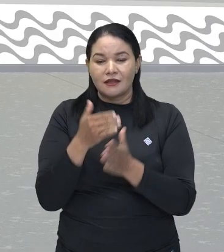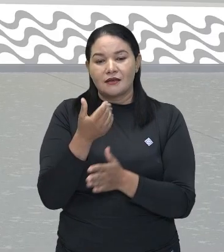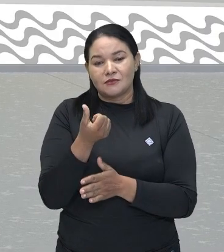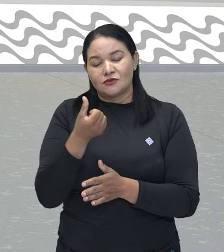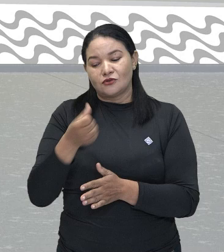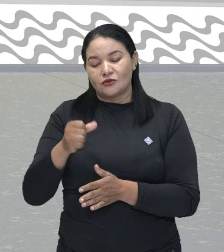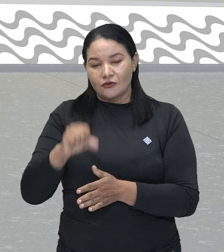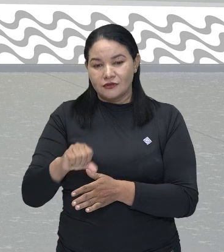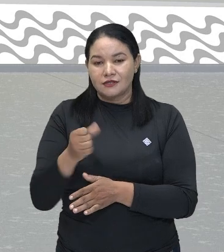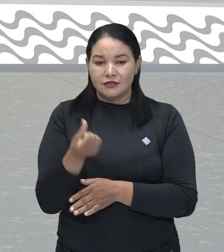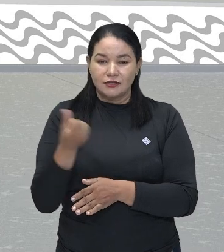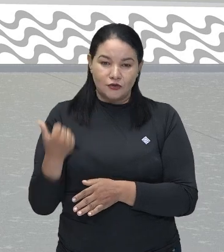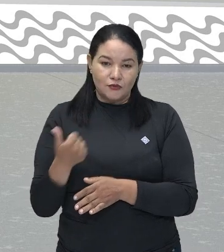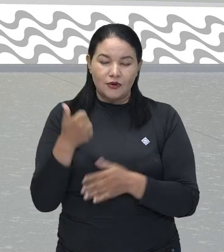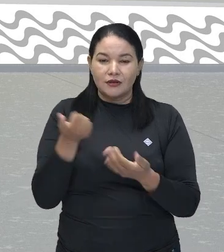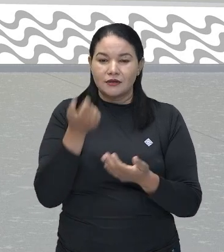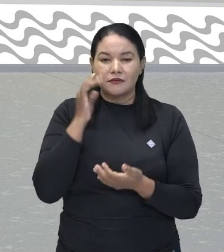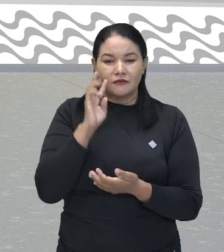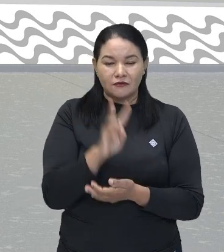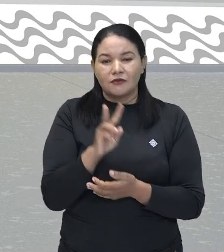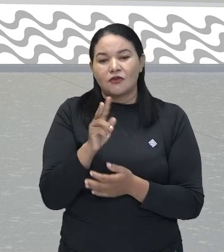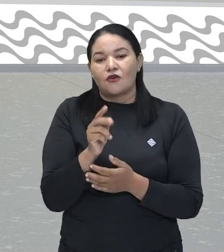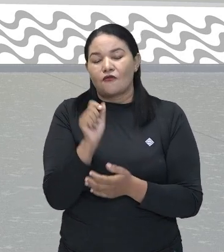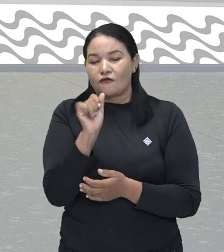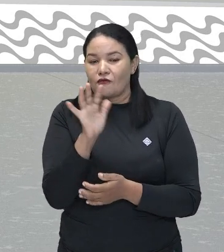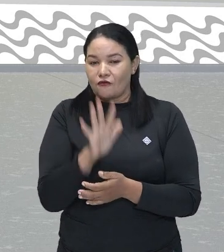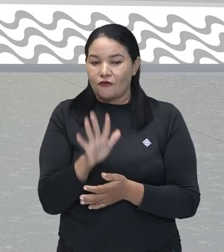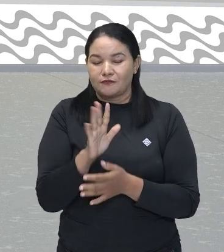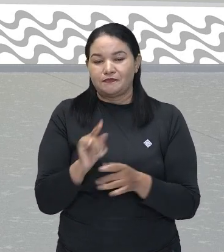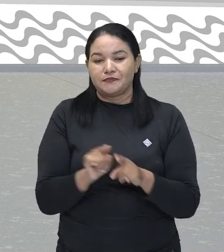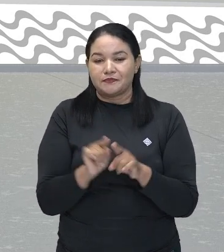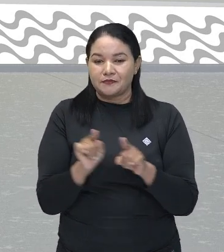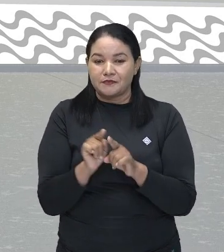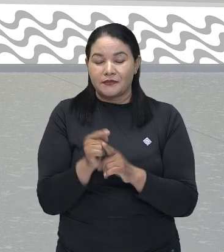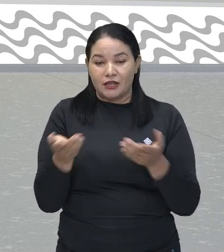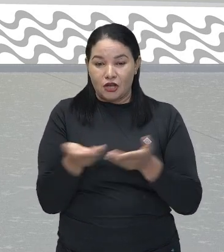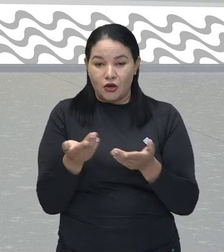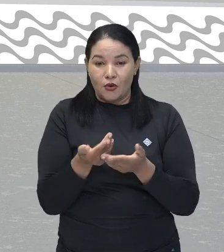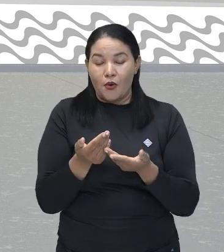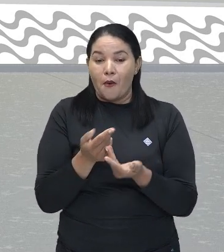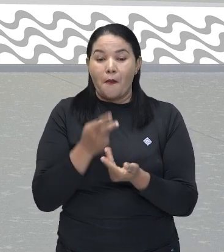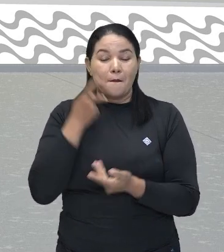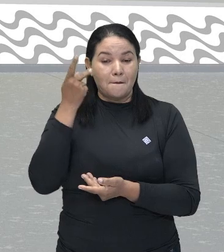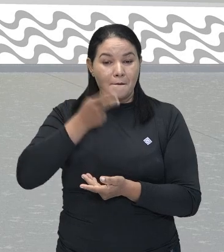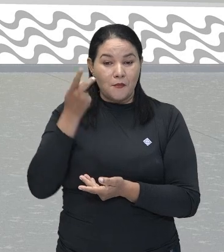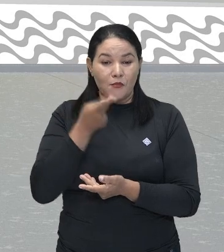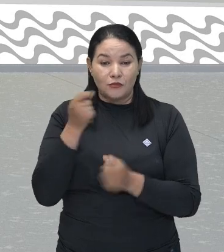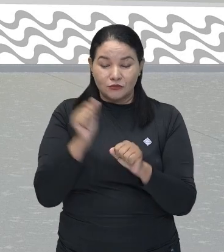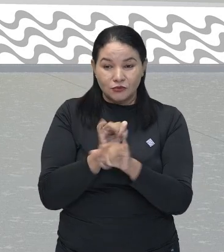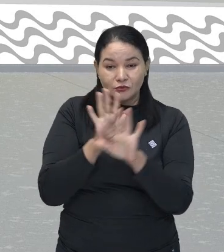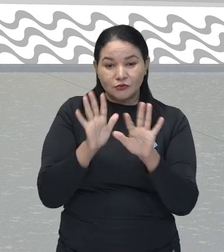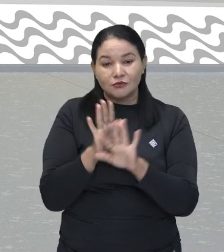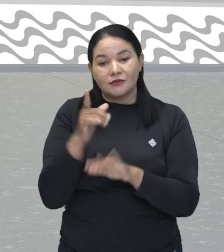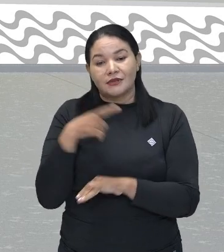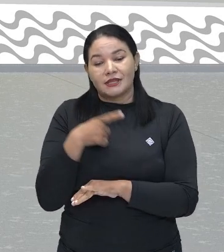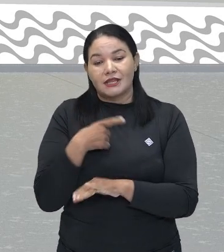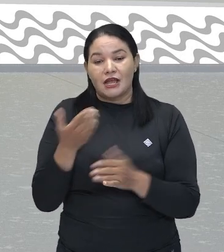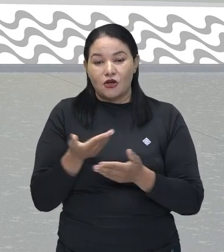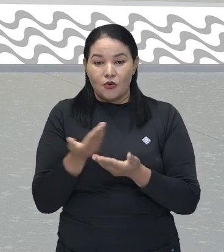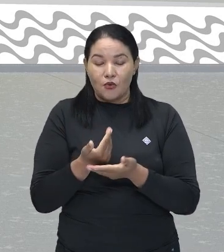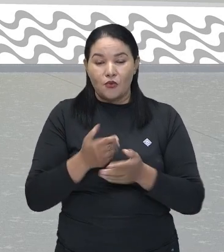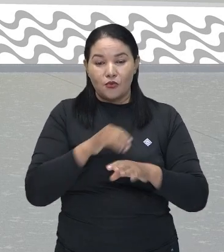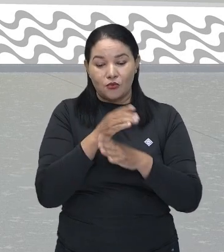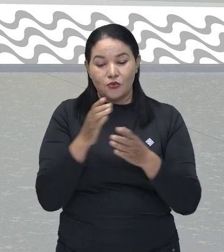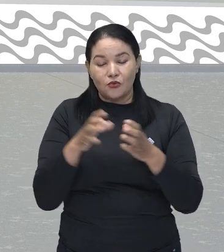imagem, nós vimos a imagem de Juscelino Kubitschek. Foi nesse cenário político que a Bossa Nova